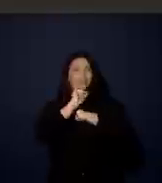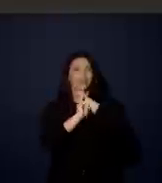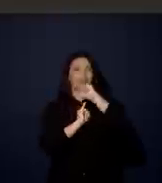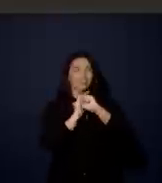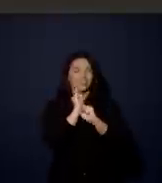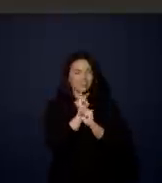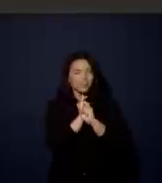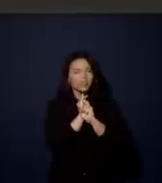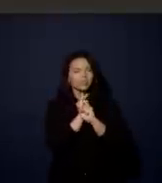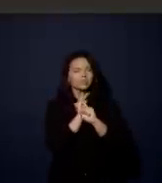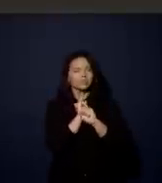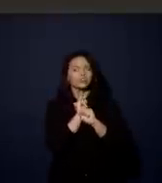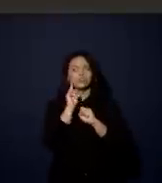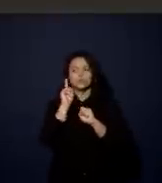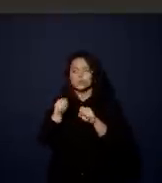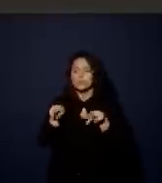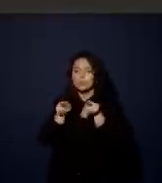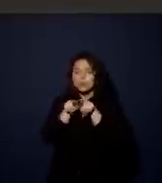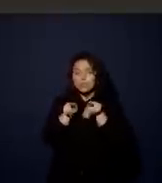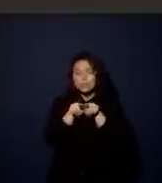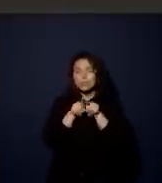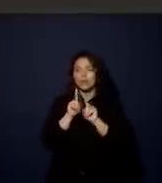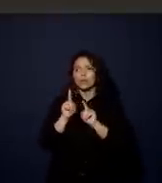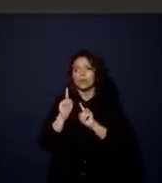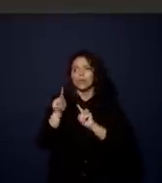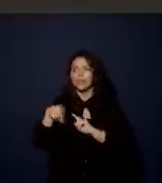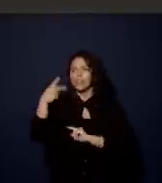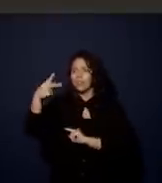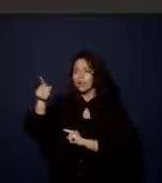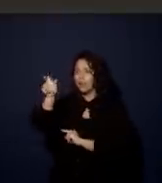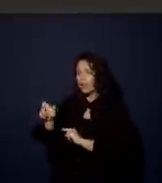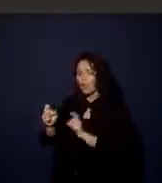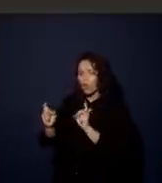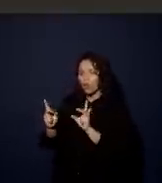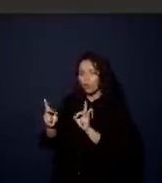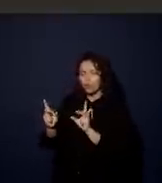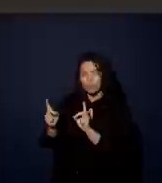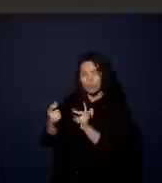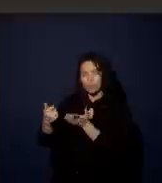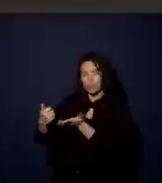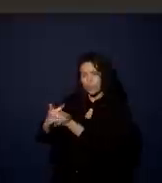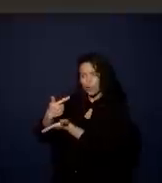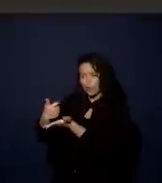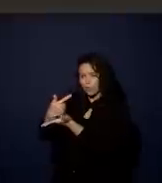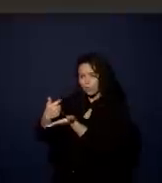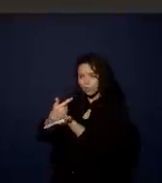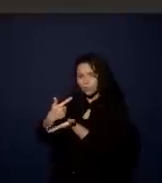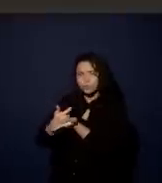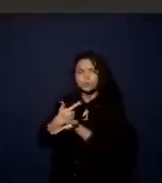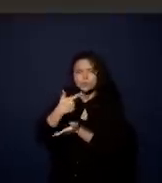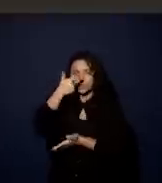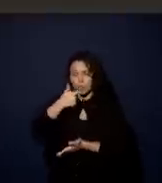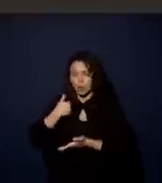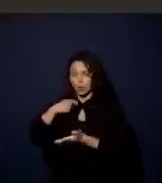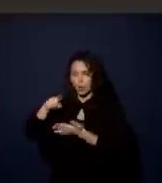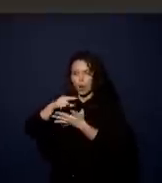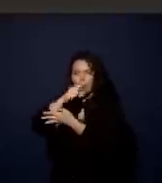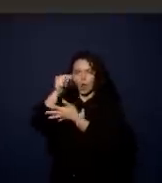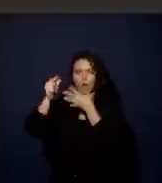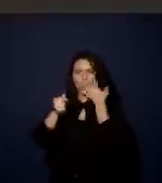do ponto de vista do Consumidor e da escolha né claro que o consumidor ele